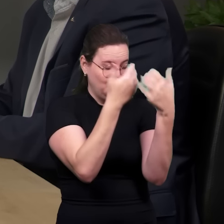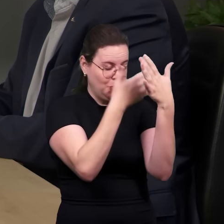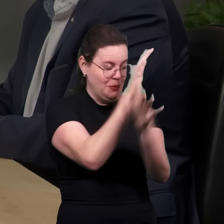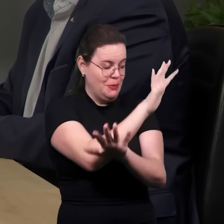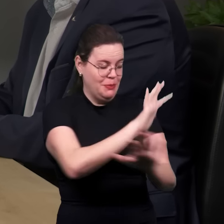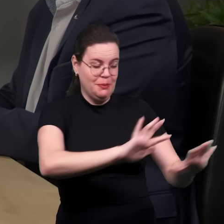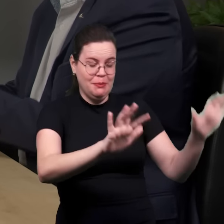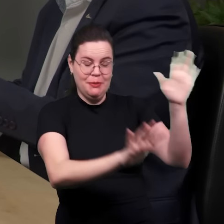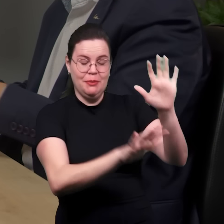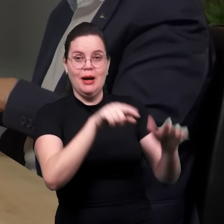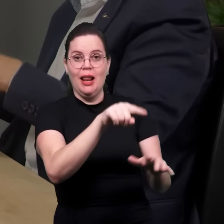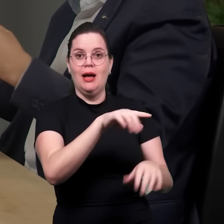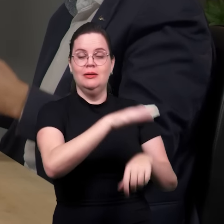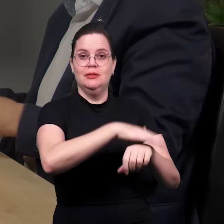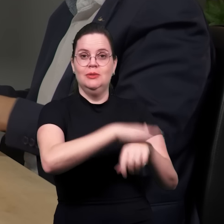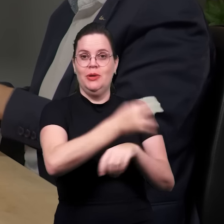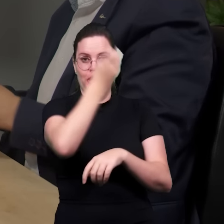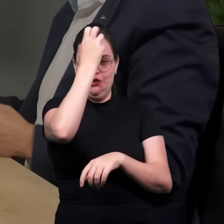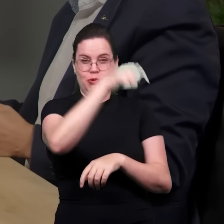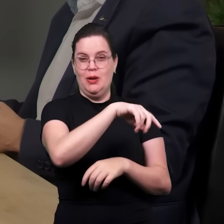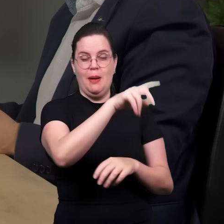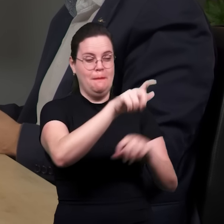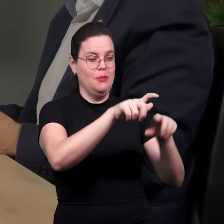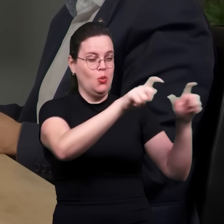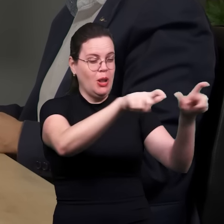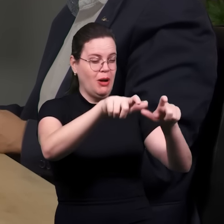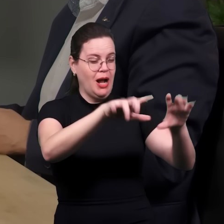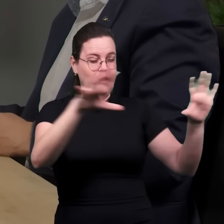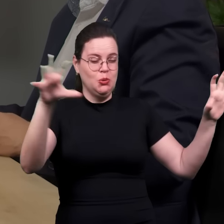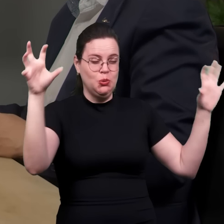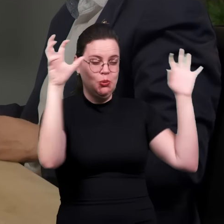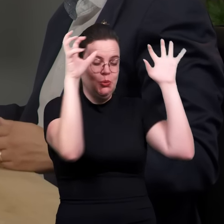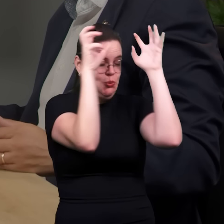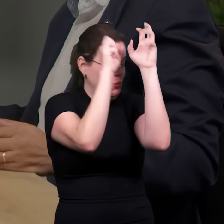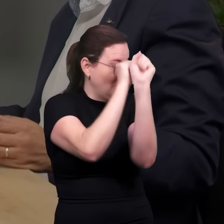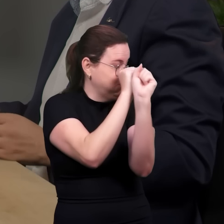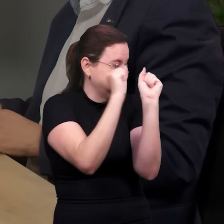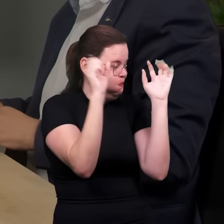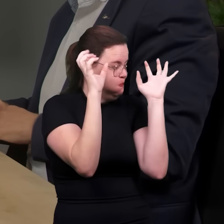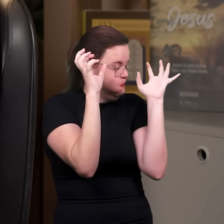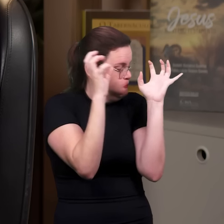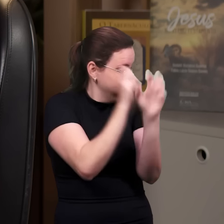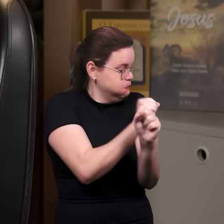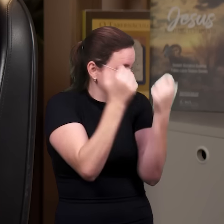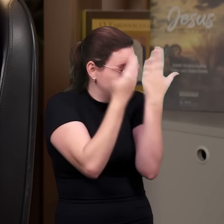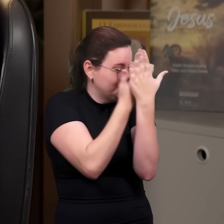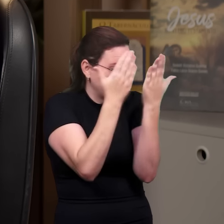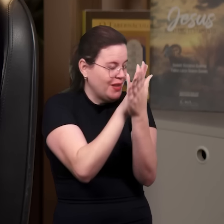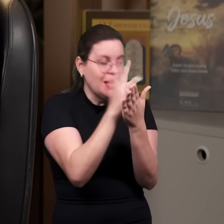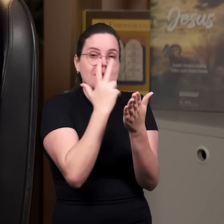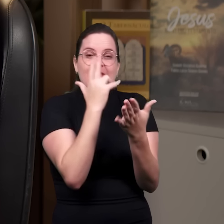o mundo ali da época, o Egito, estava em trevas espessas, né? As trevas eram